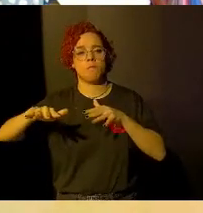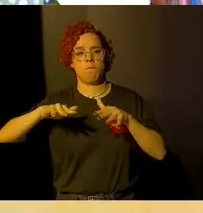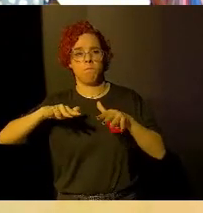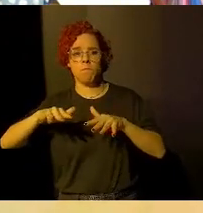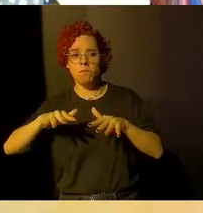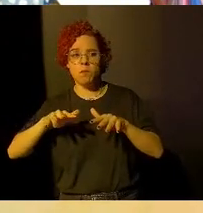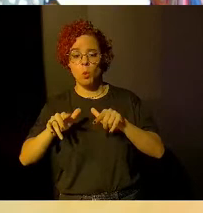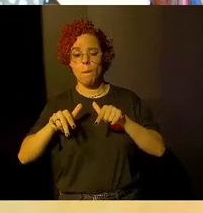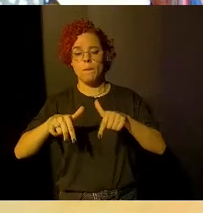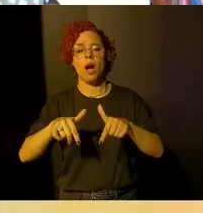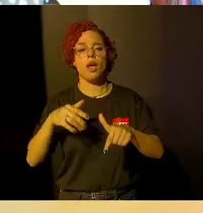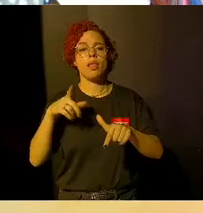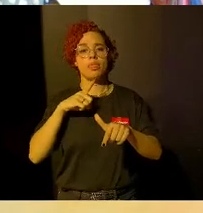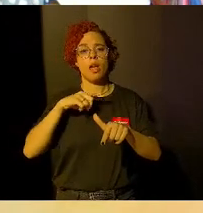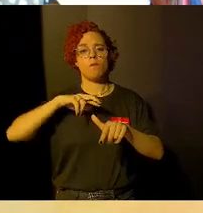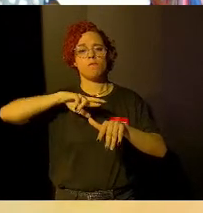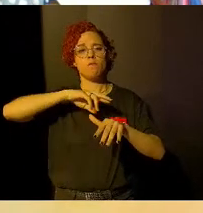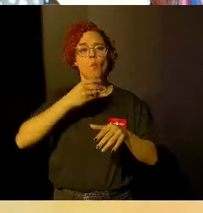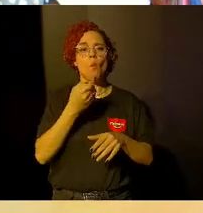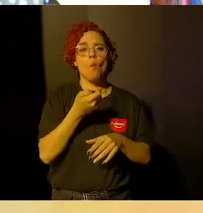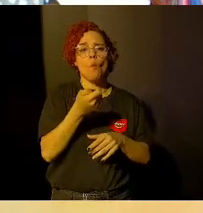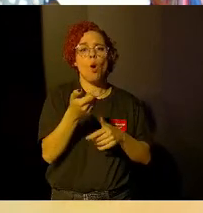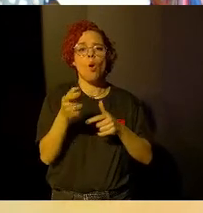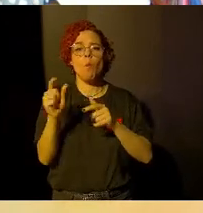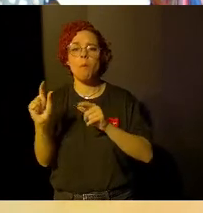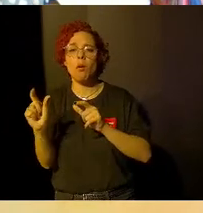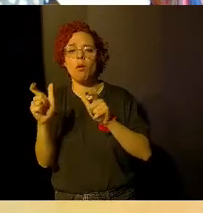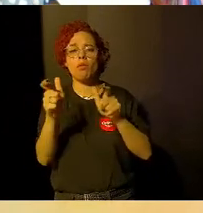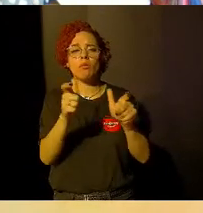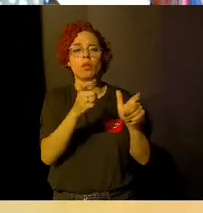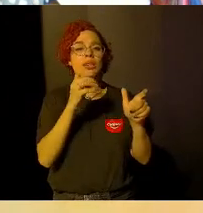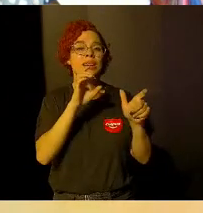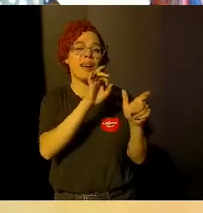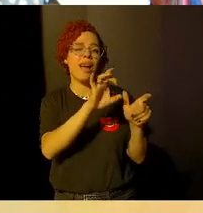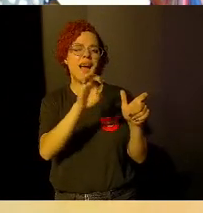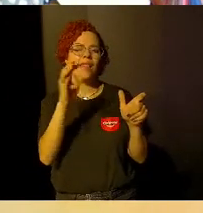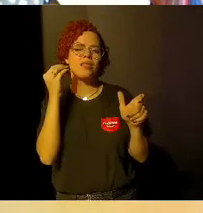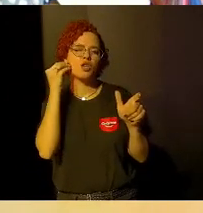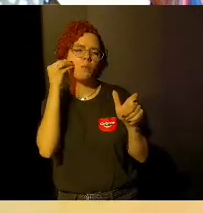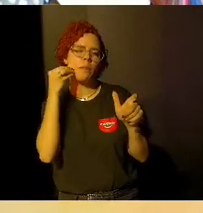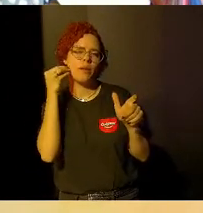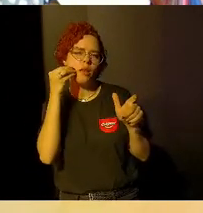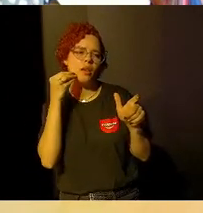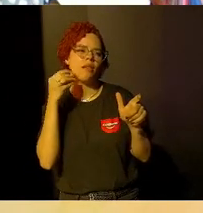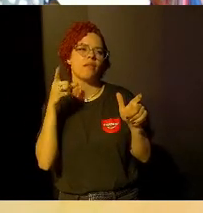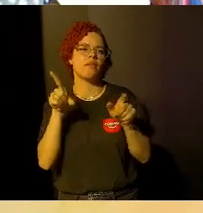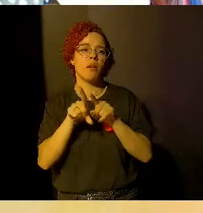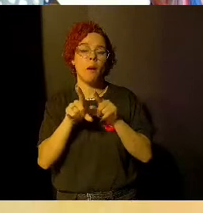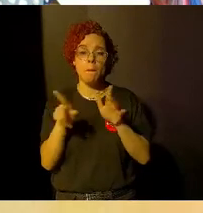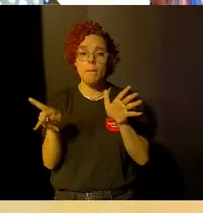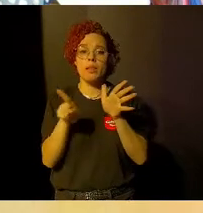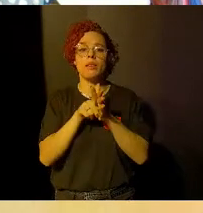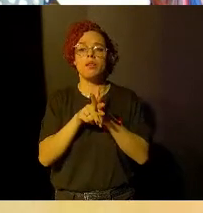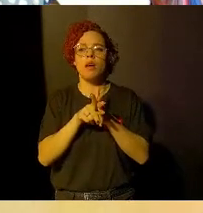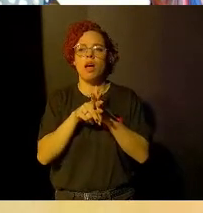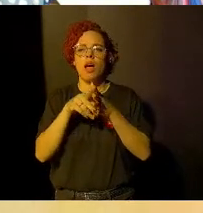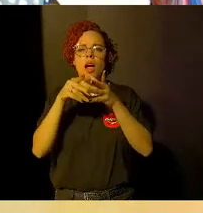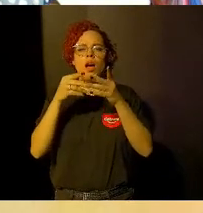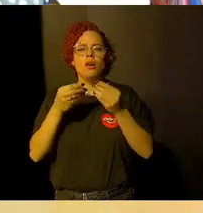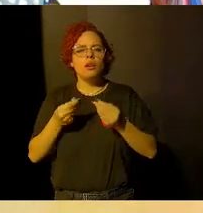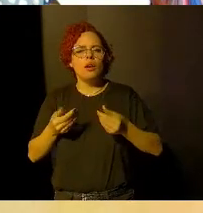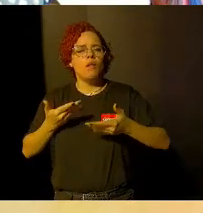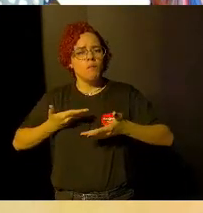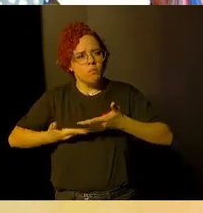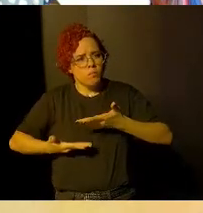de todas essas experiências portanto nós temos que ver também o pertencimento como algo fluído o pensamento não é